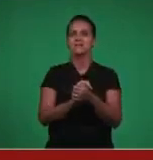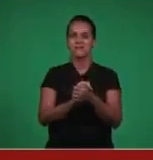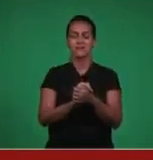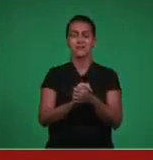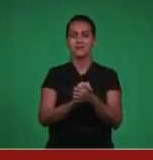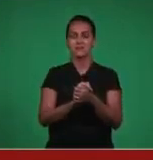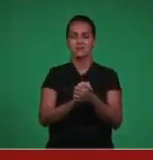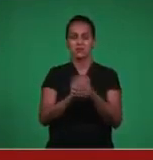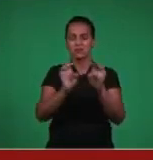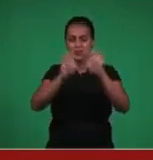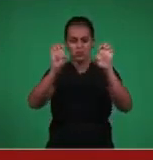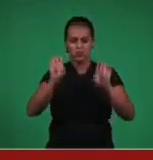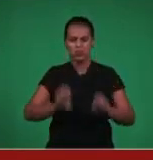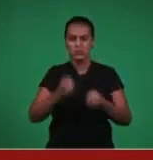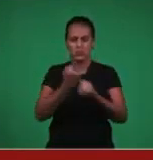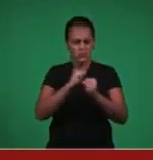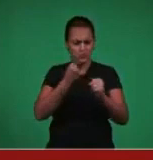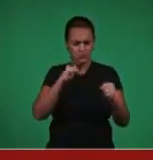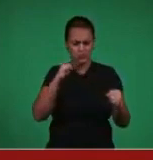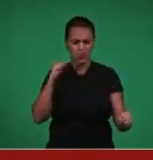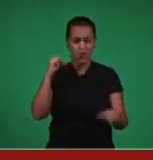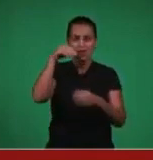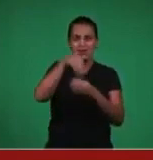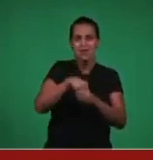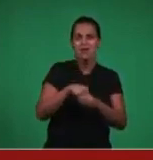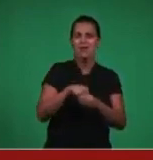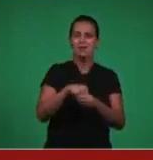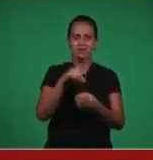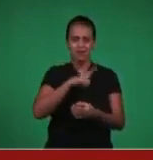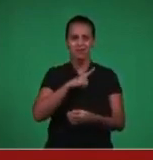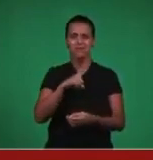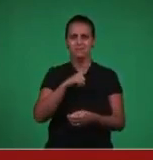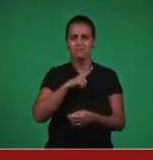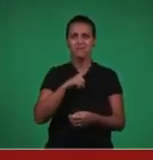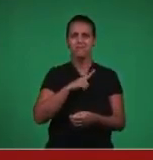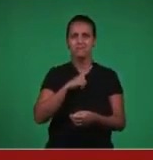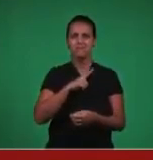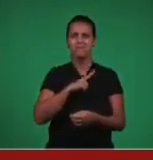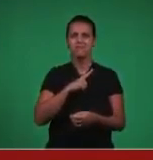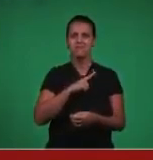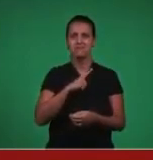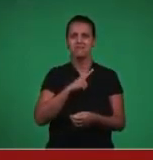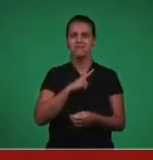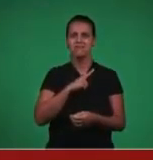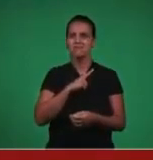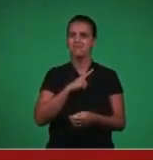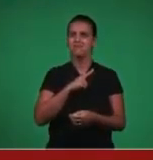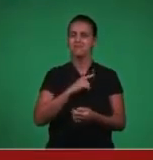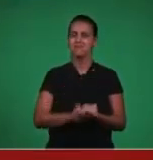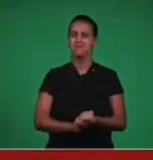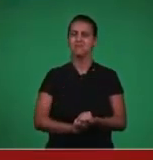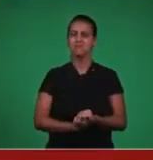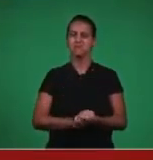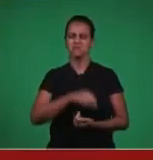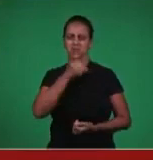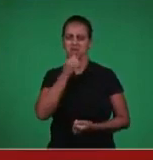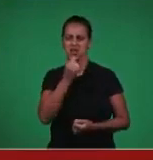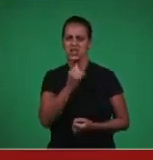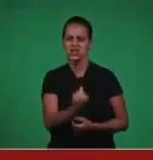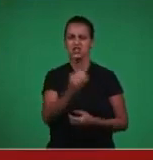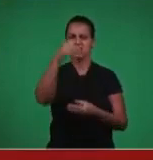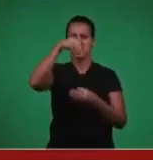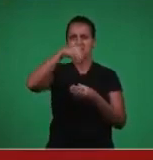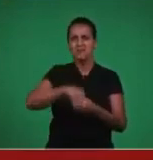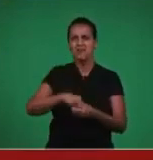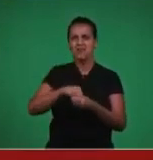responsáveis para fazer como produção de combustíveis, energia, para que a célula ela funcione como